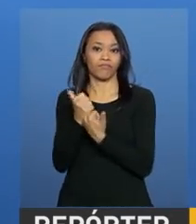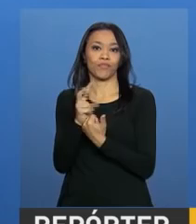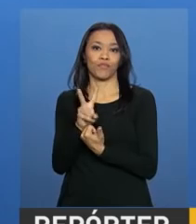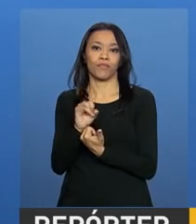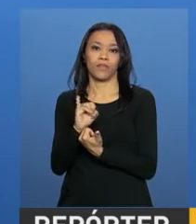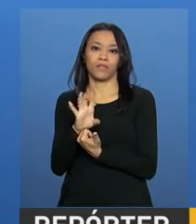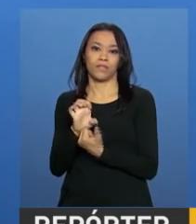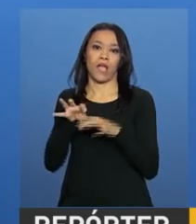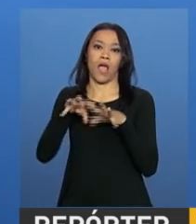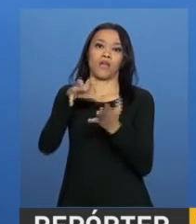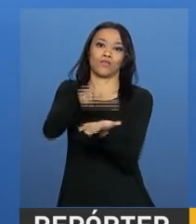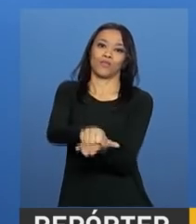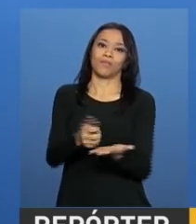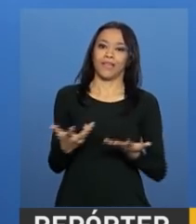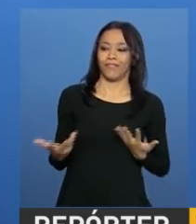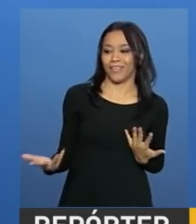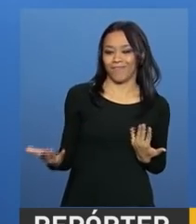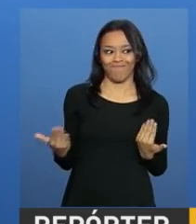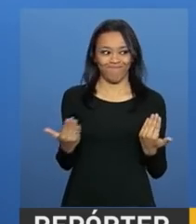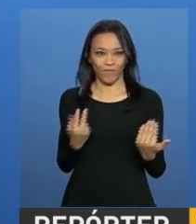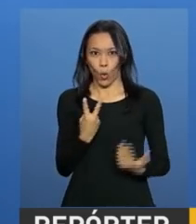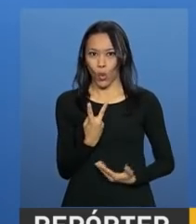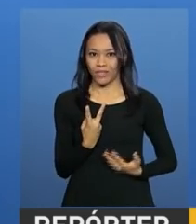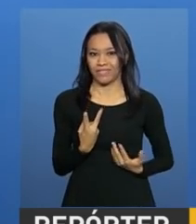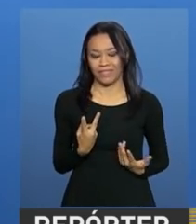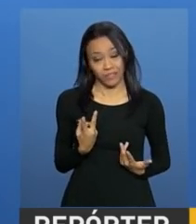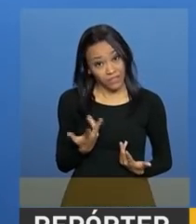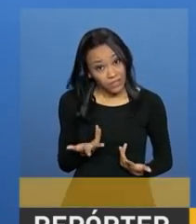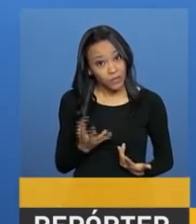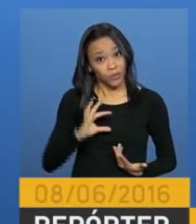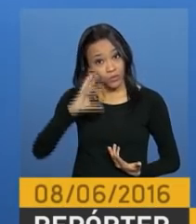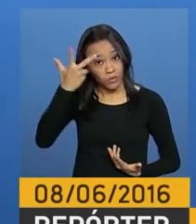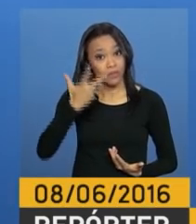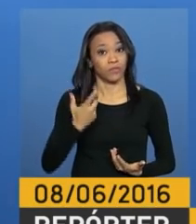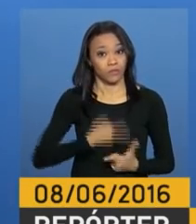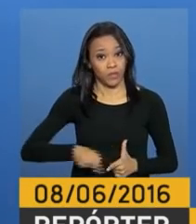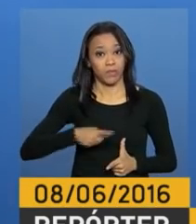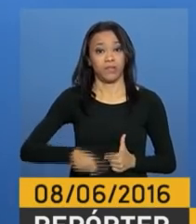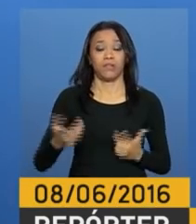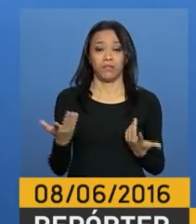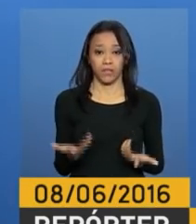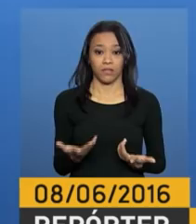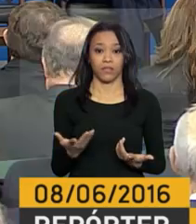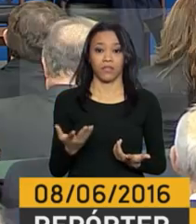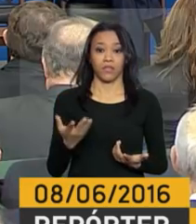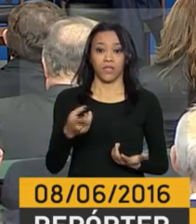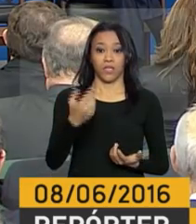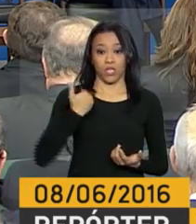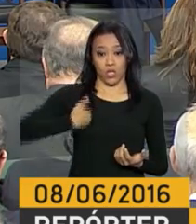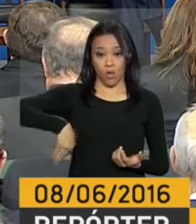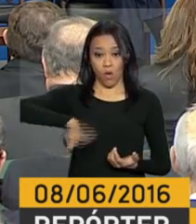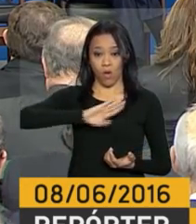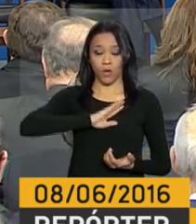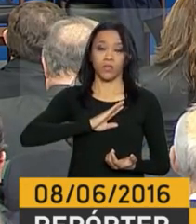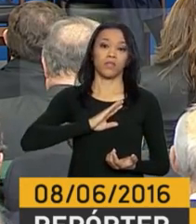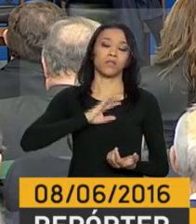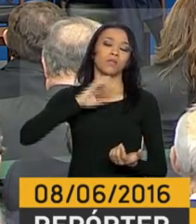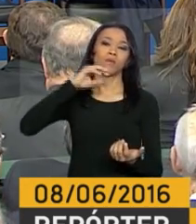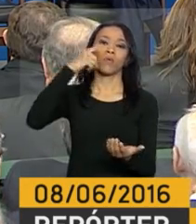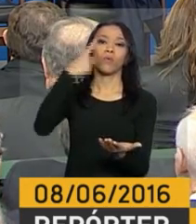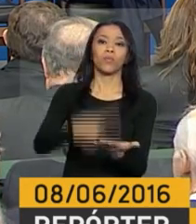esquisita Isso evidentemente gera problemas e nós que estamos com responsabilidade do